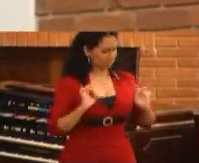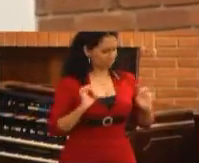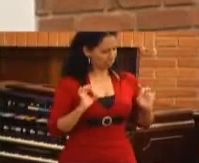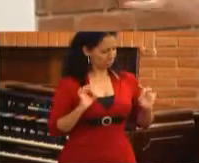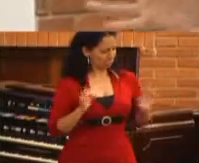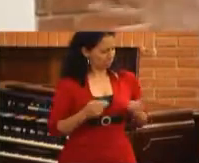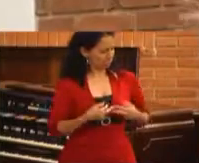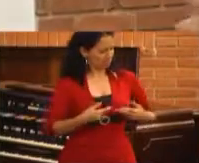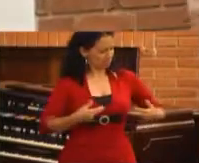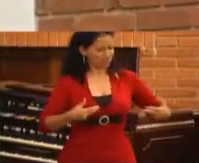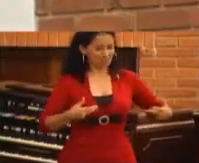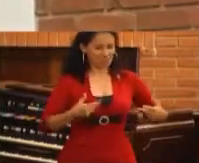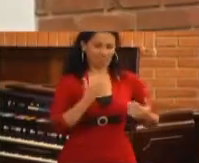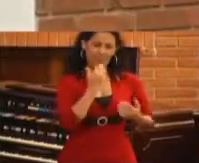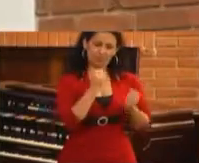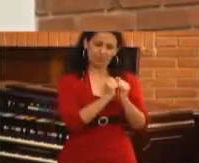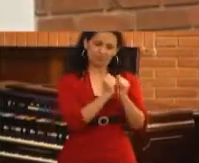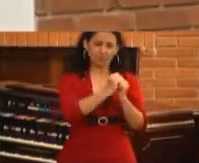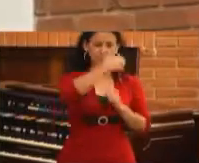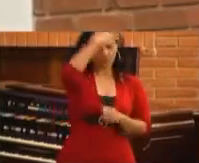e come com reis?